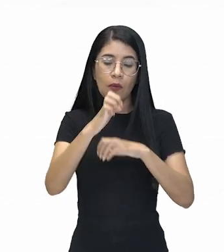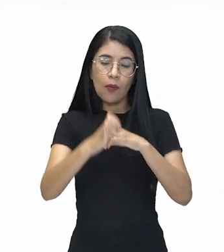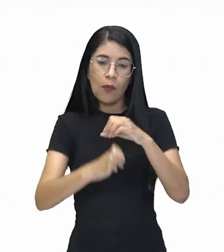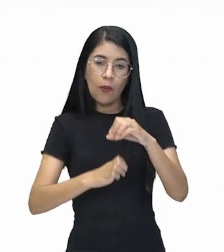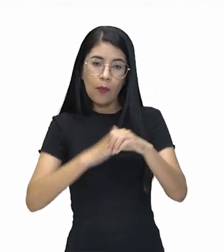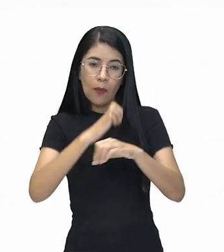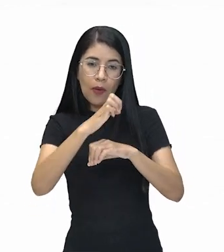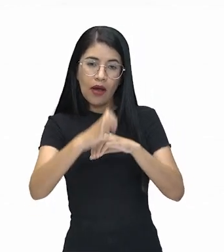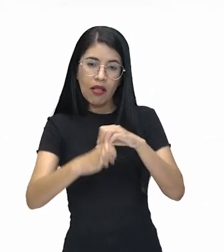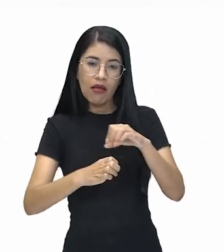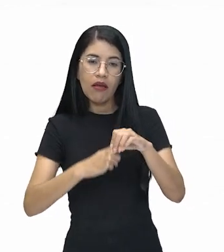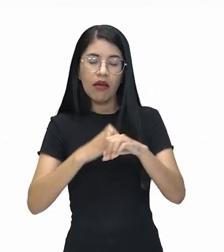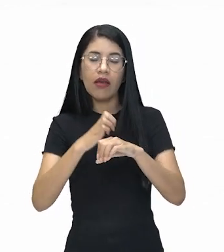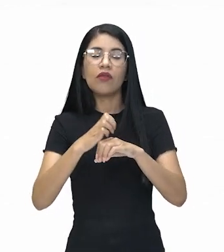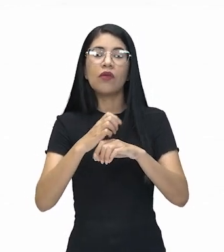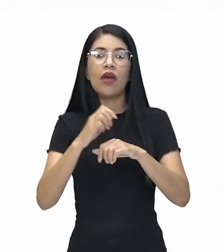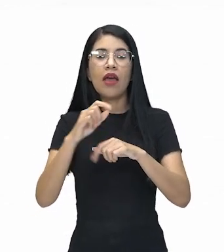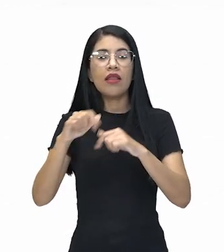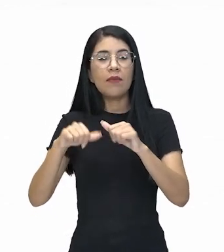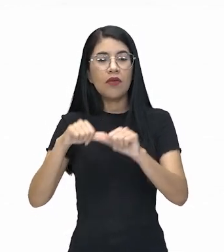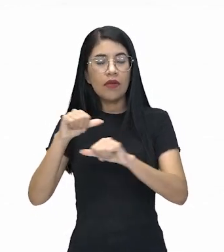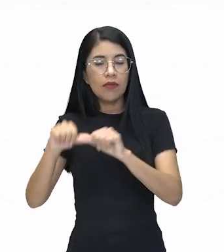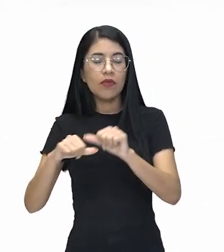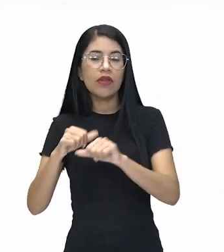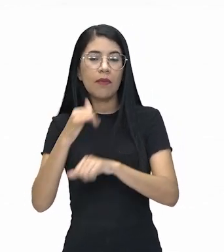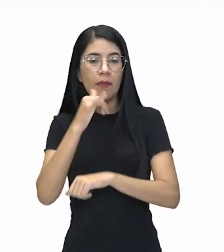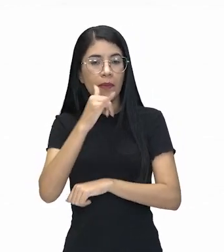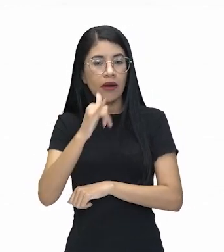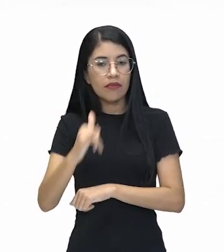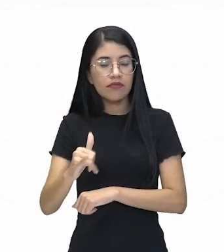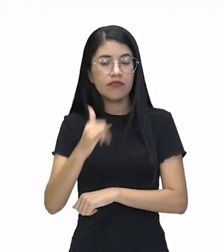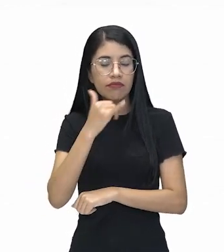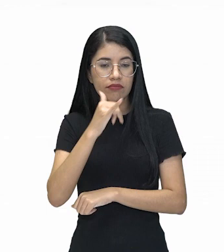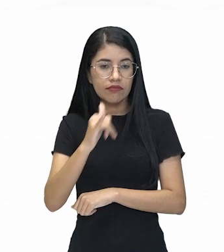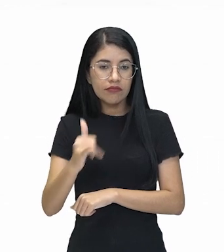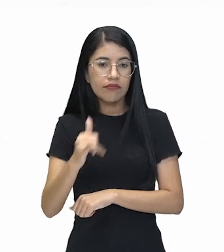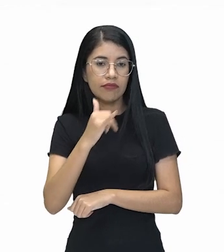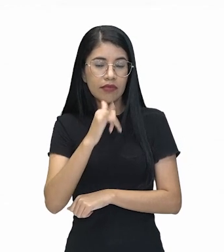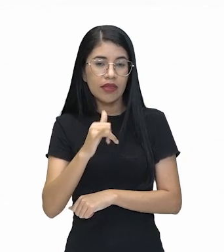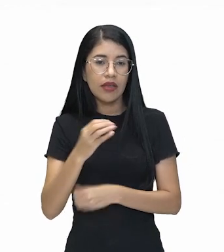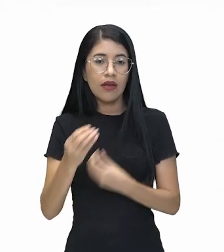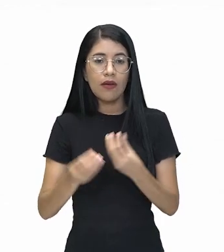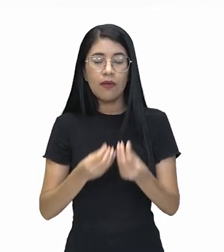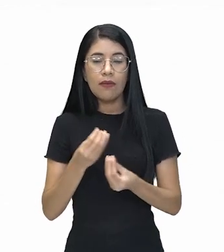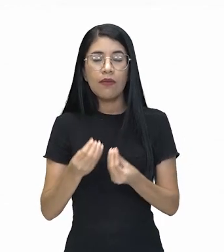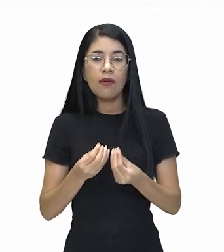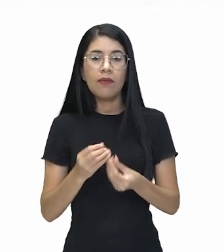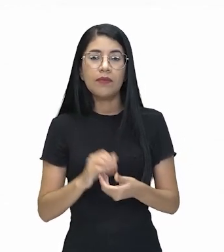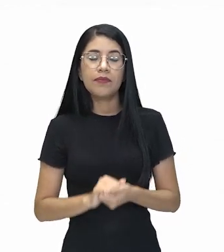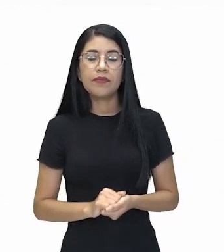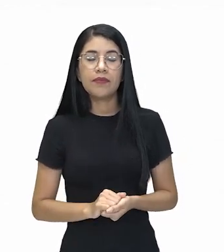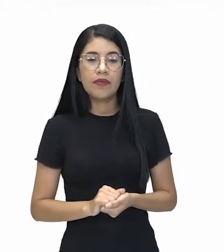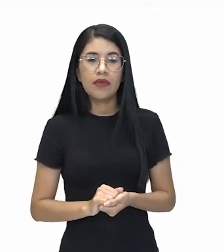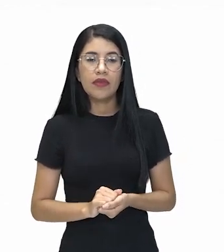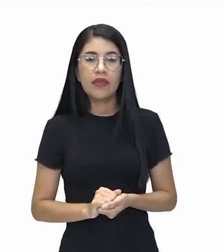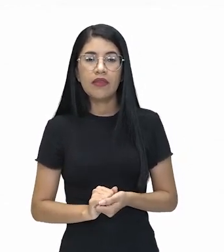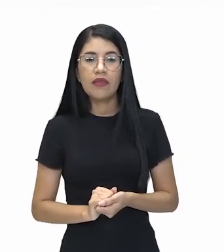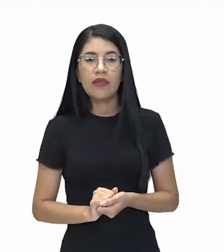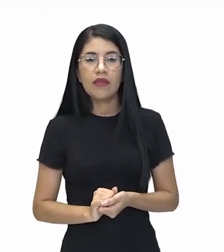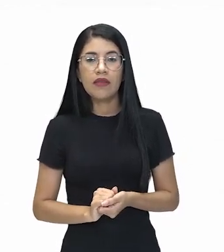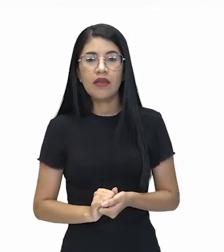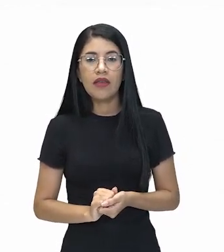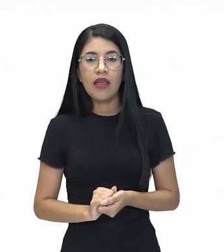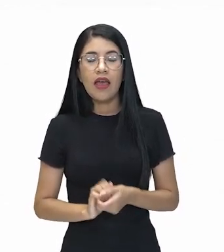servir para gerar energia elétrica, tá, pessoal? O efeito que vai dar base